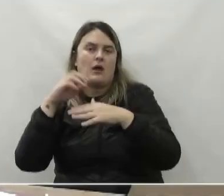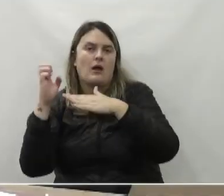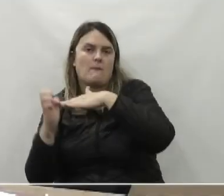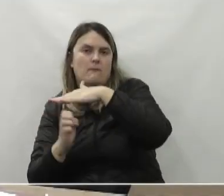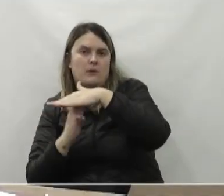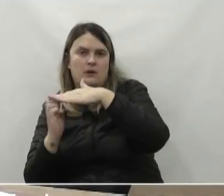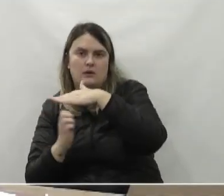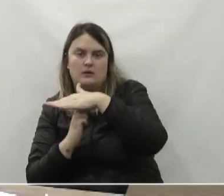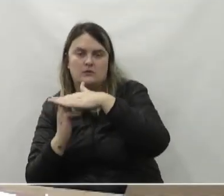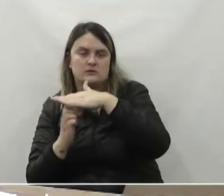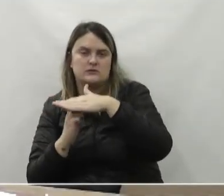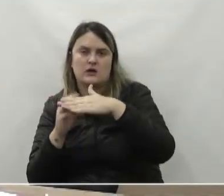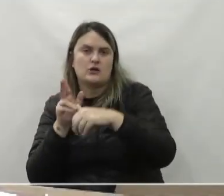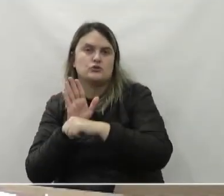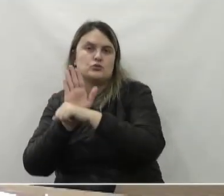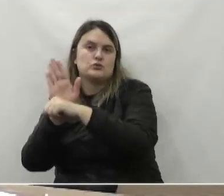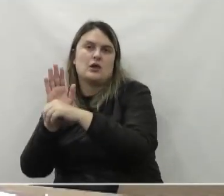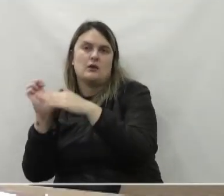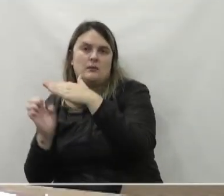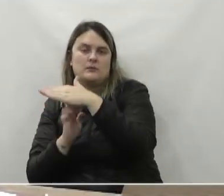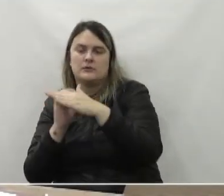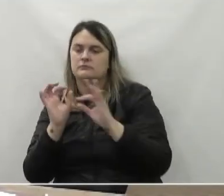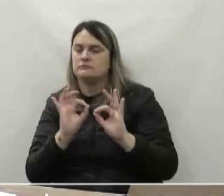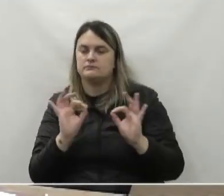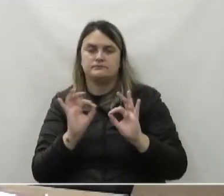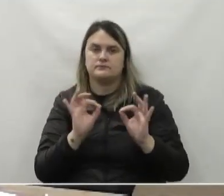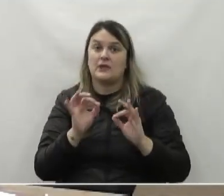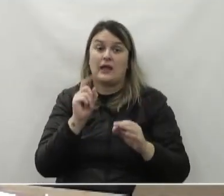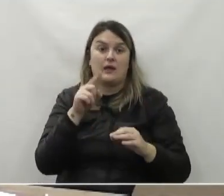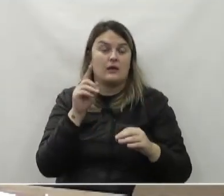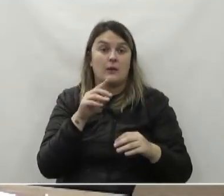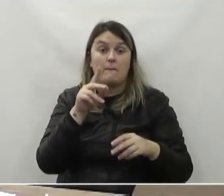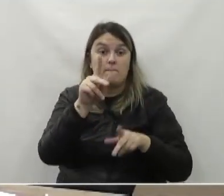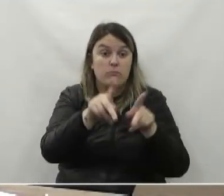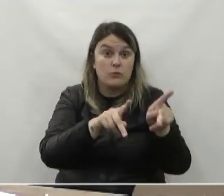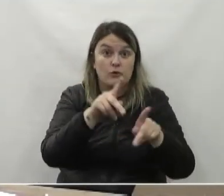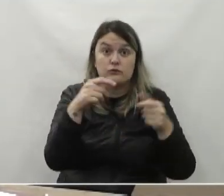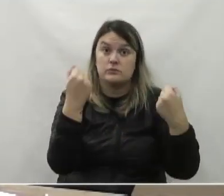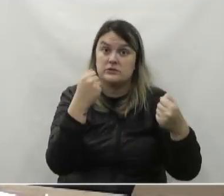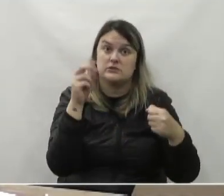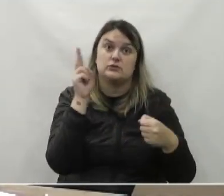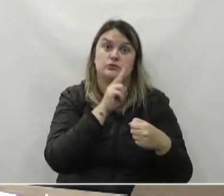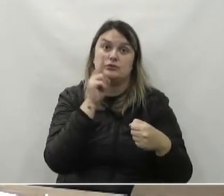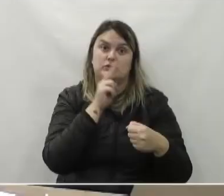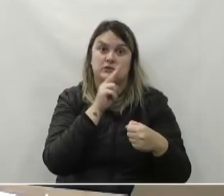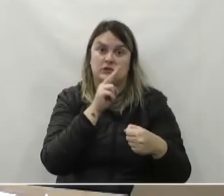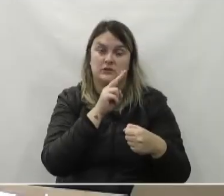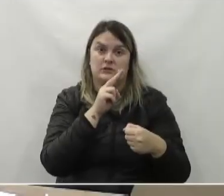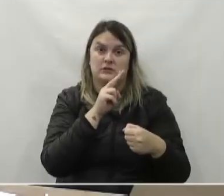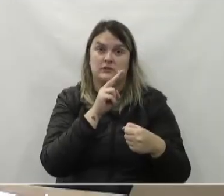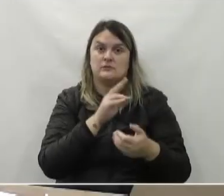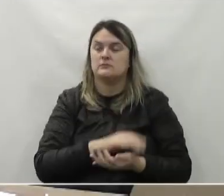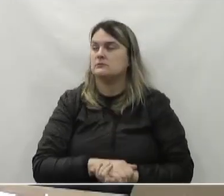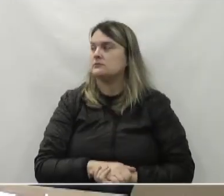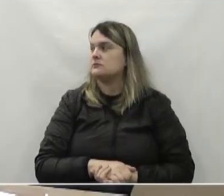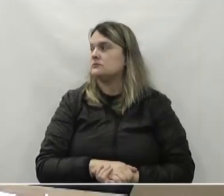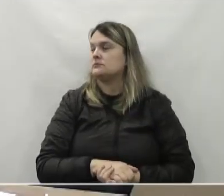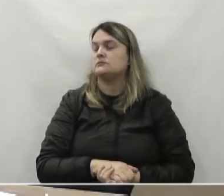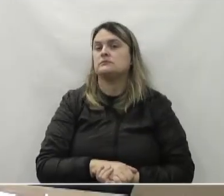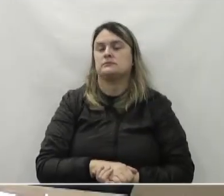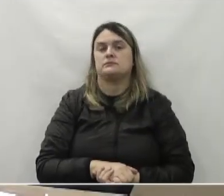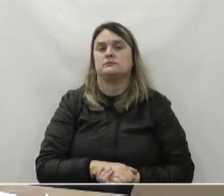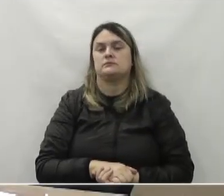para favorecer a empresa, né? Mas sim para que a urgência seja em